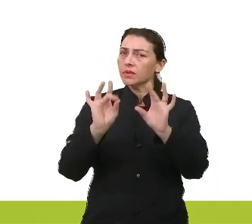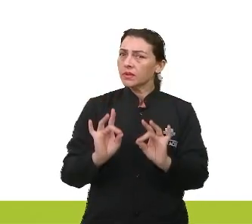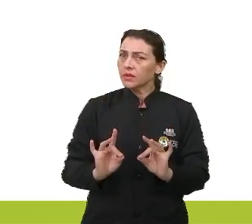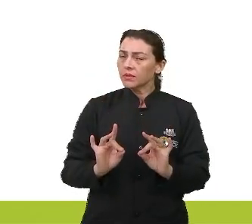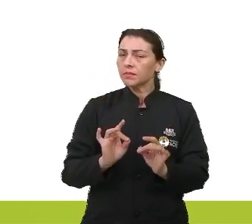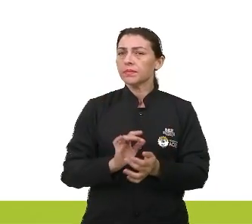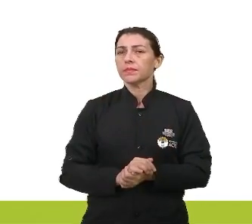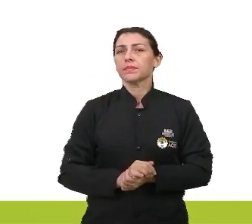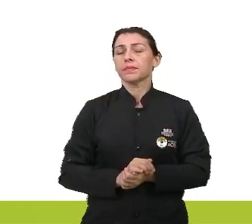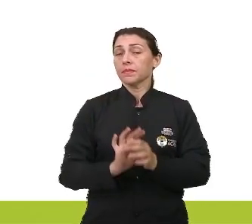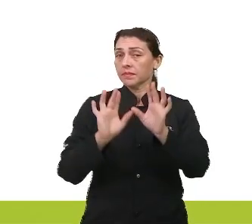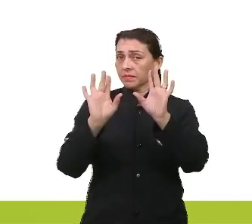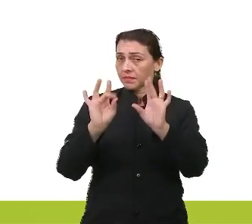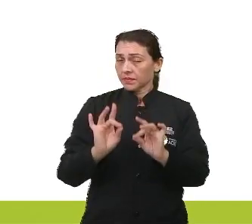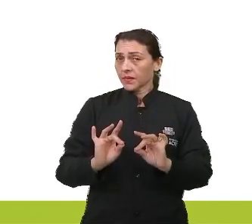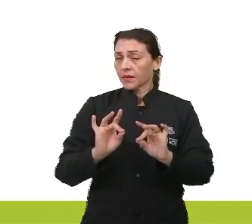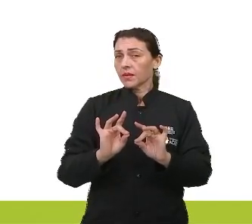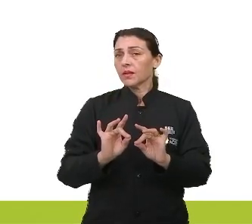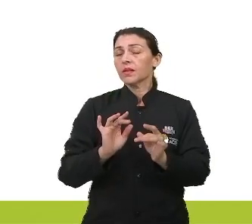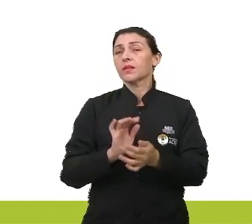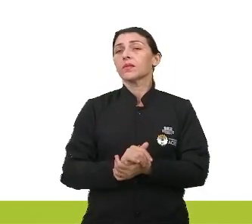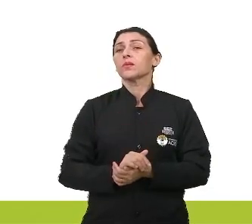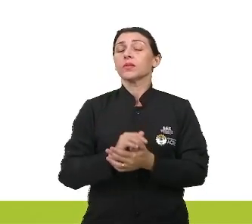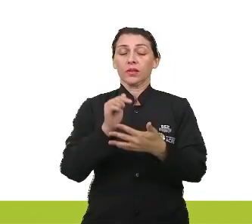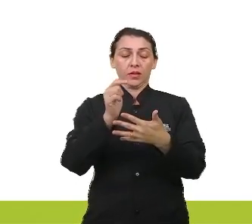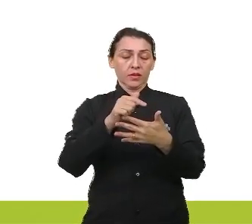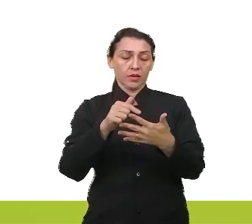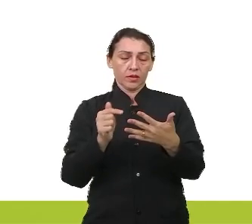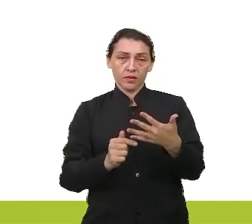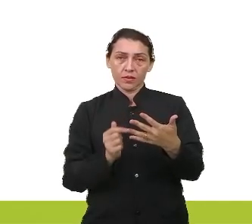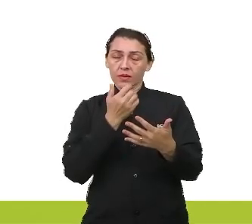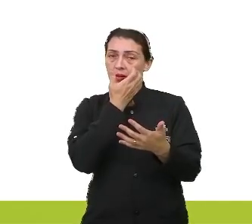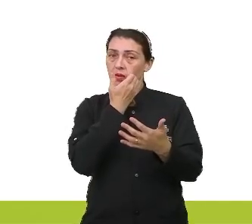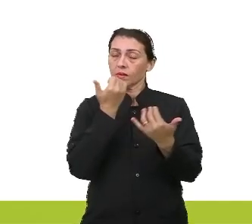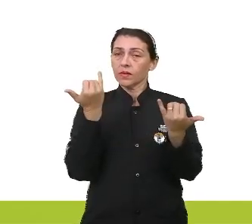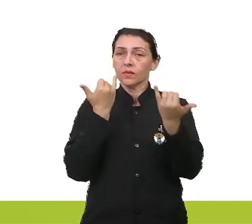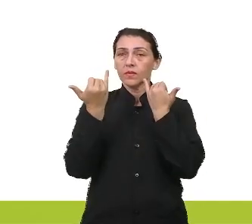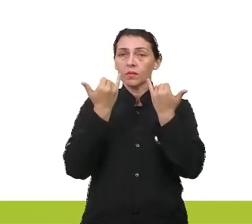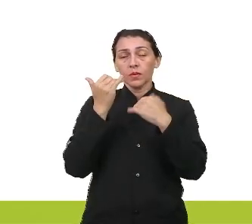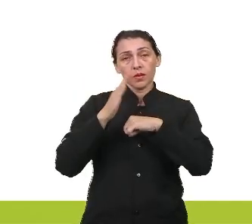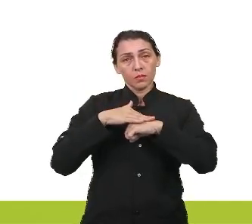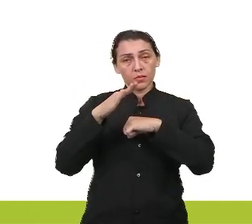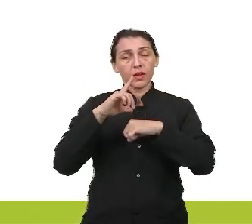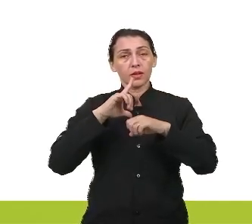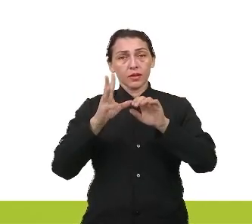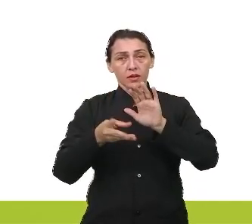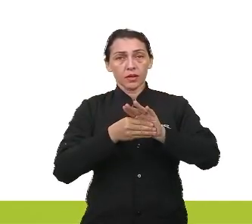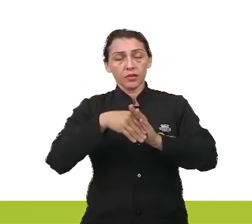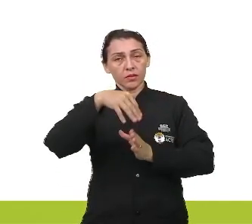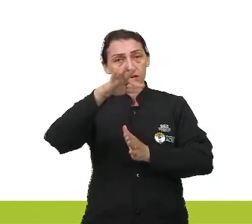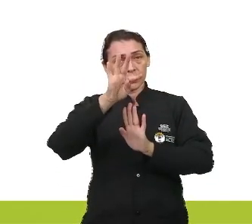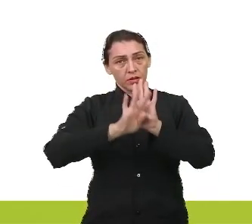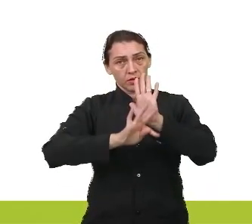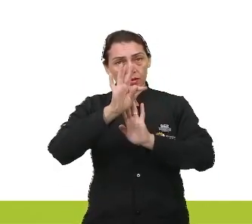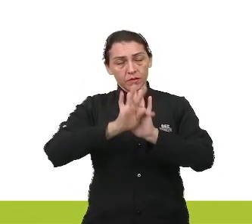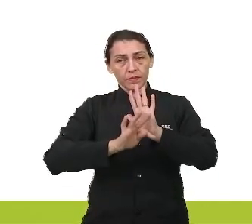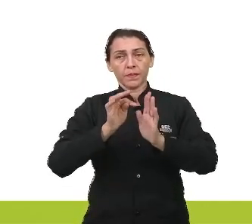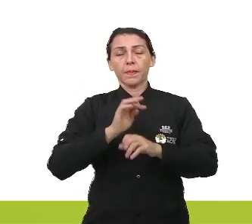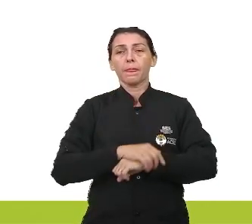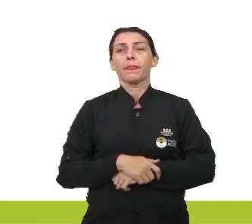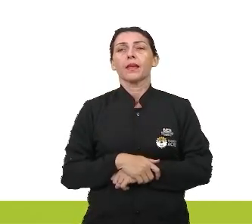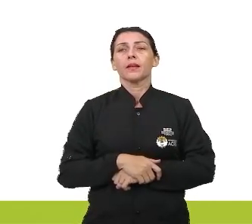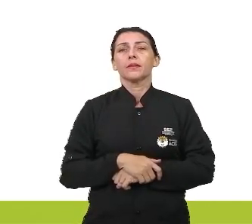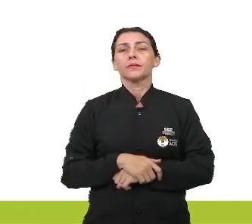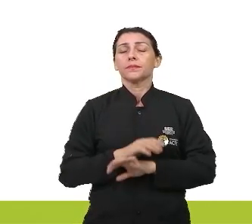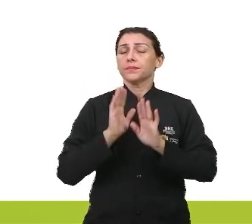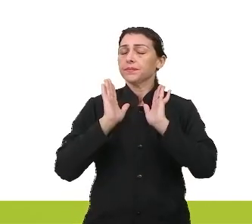detalhamento. Detalhar qualquer um dos elementos, informação a mais, né? É uma informação a mais, na verdade. E